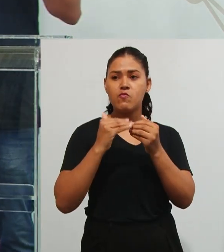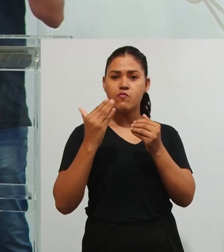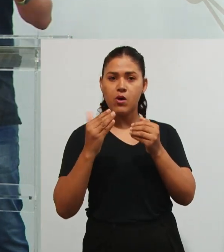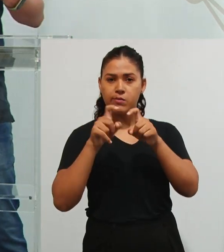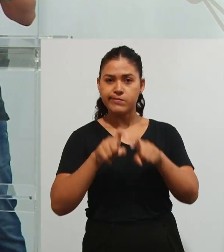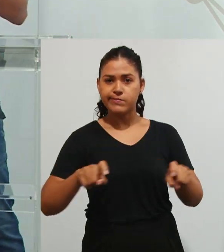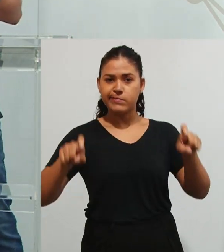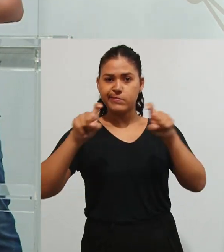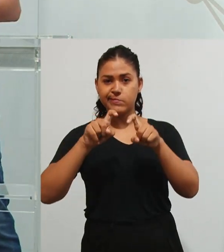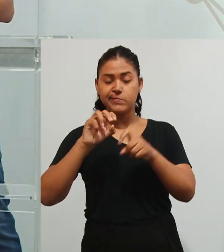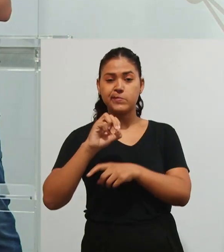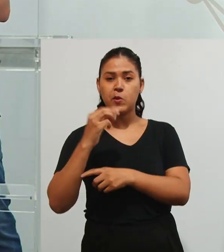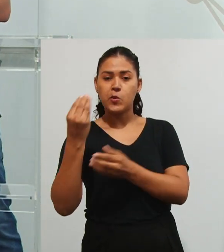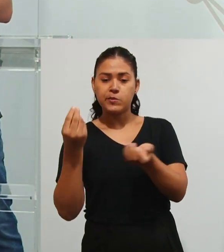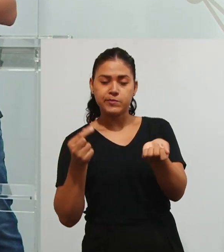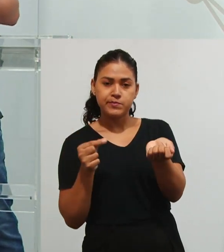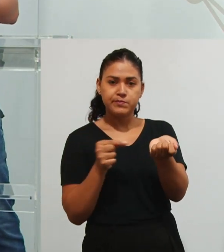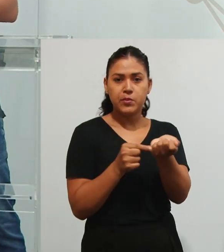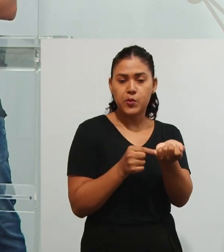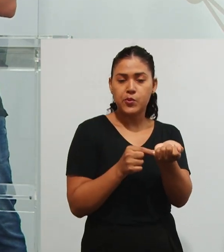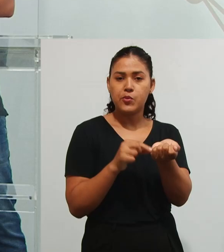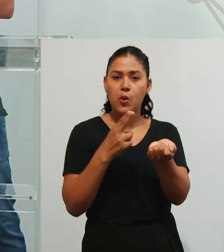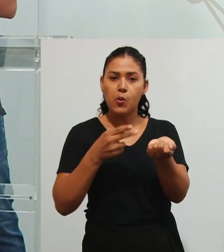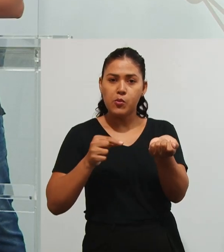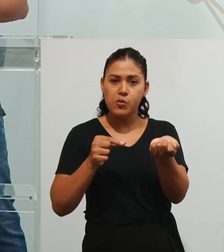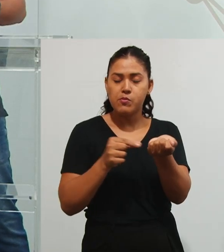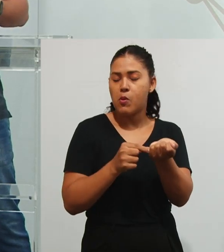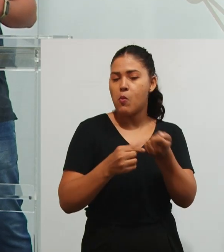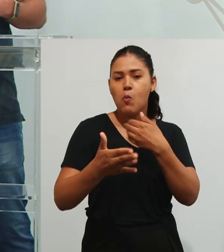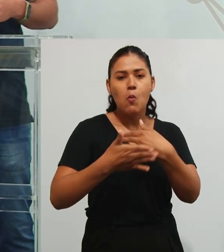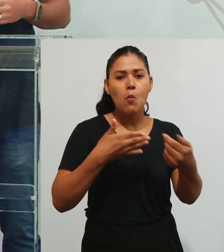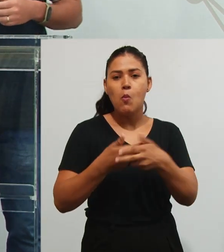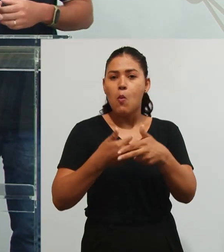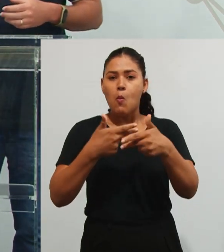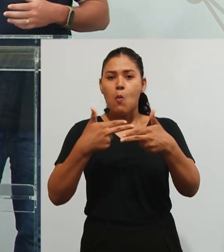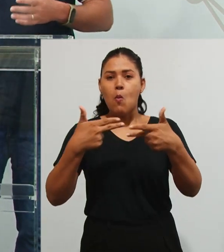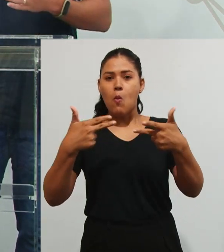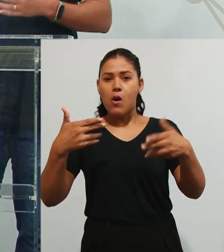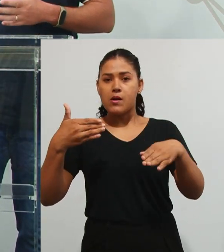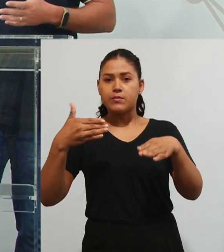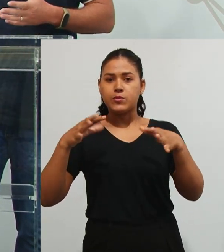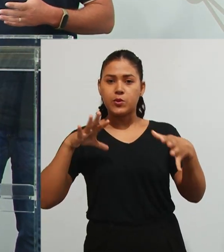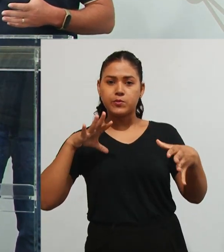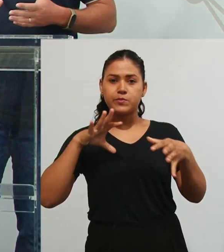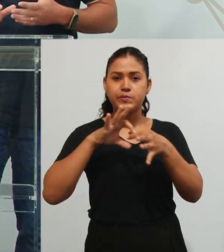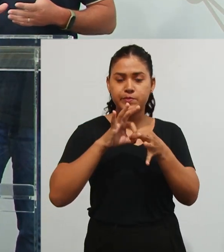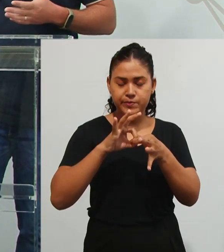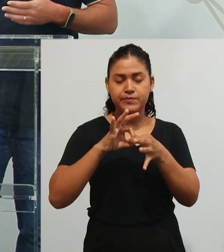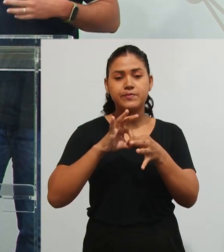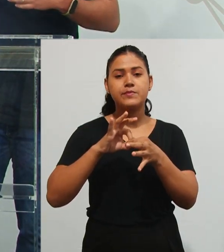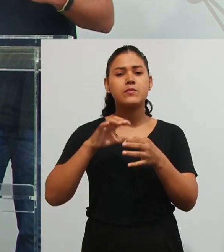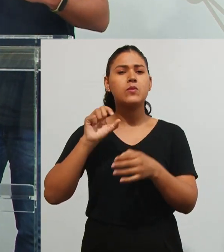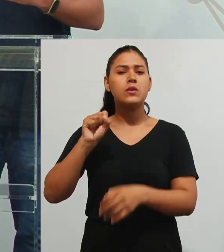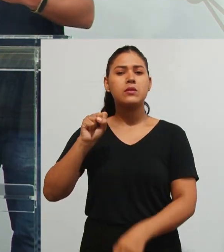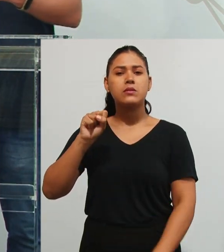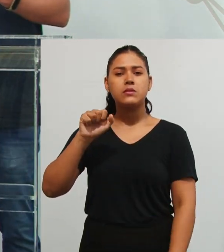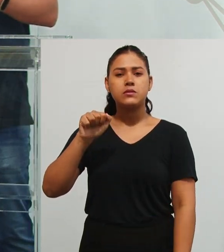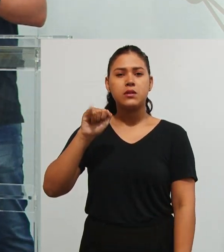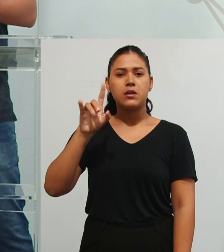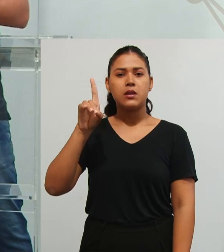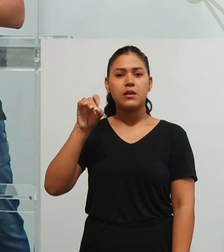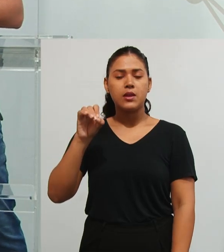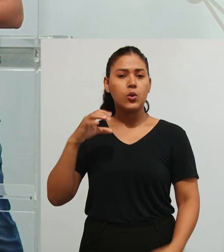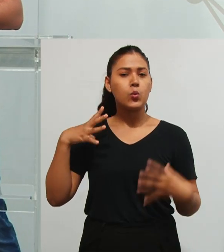ou um comando, uma ação que eu vou solicitar que seja executado, e saída tudo aquilo que é exibição